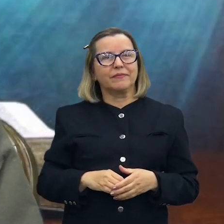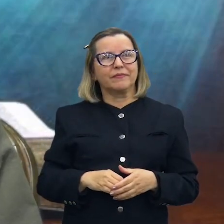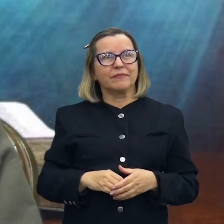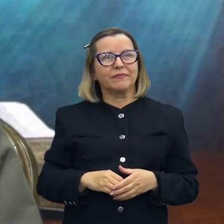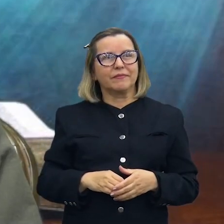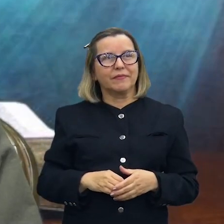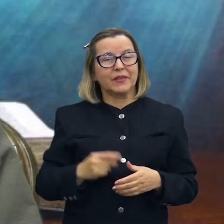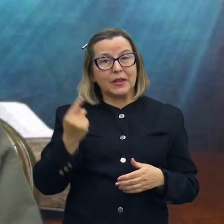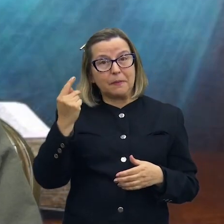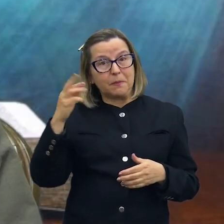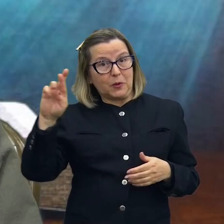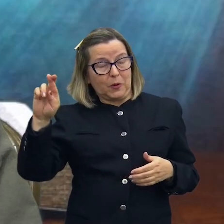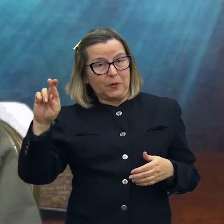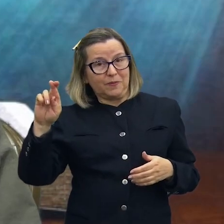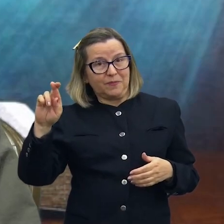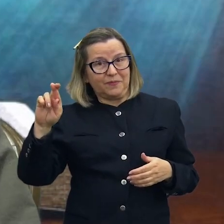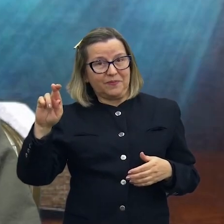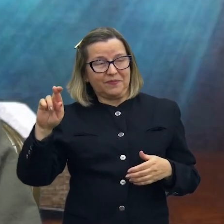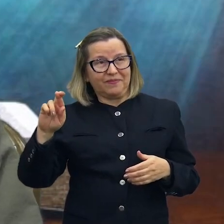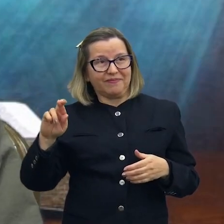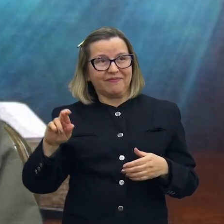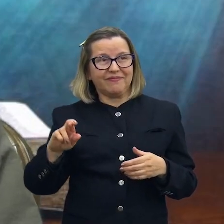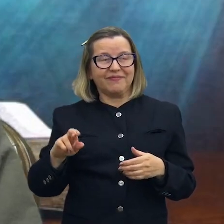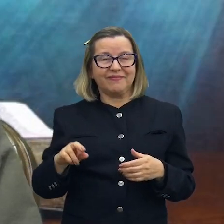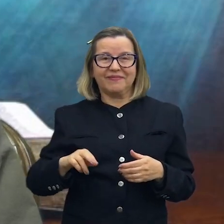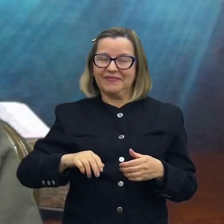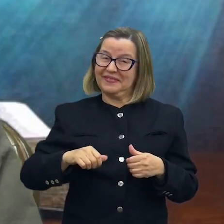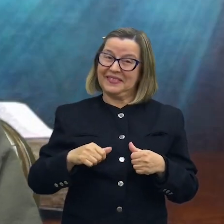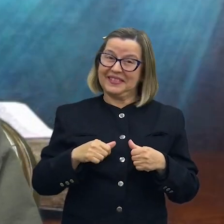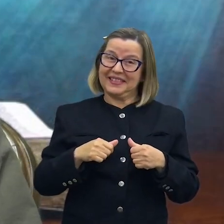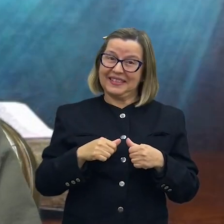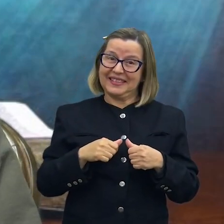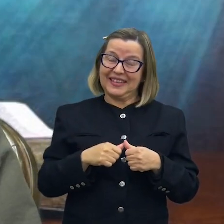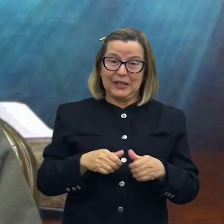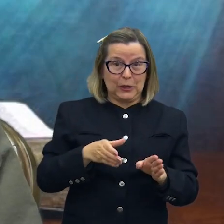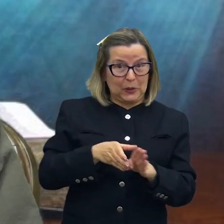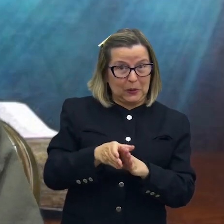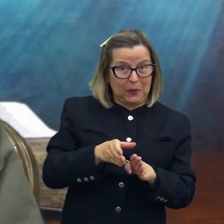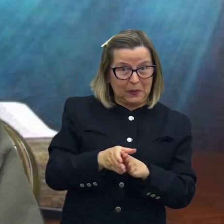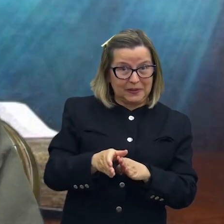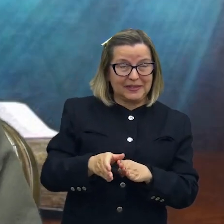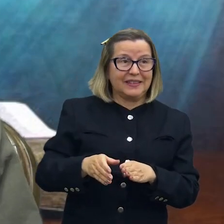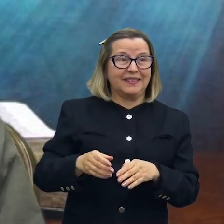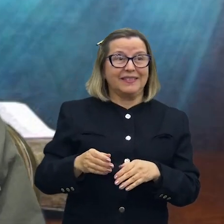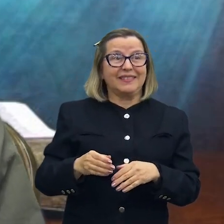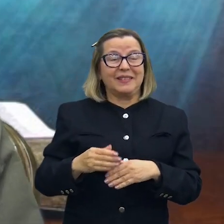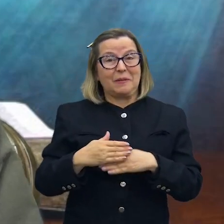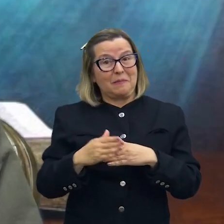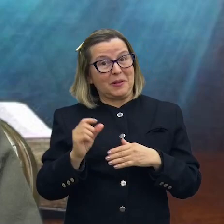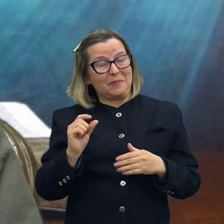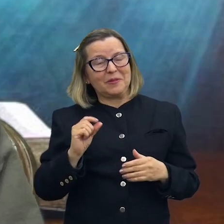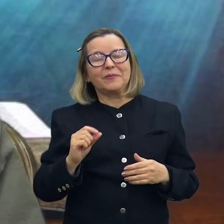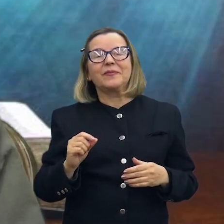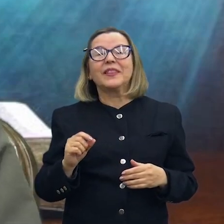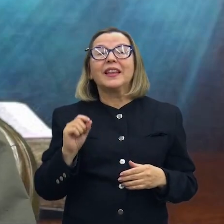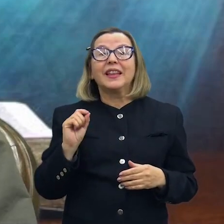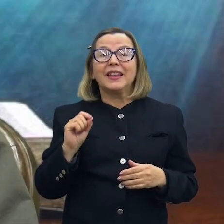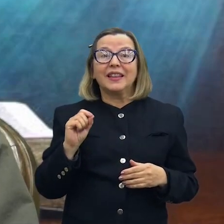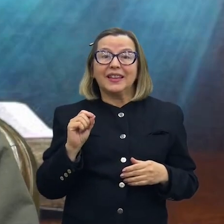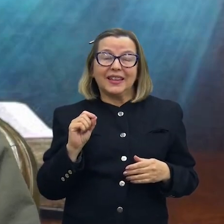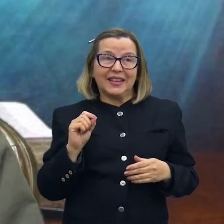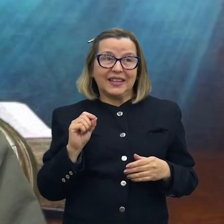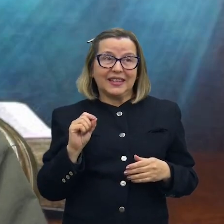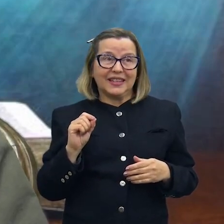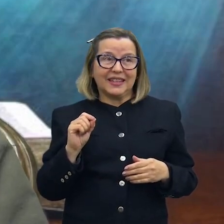E para piorar, esse arroxo vai demorar mais um pouco. Agora, quem vai sobreviver?